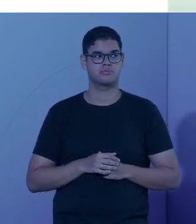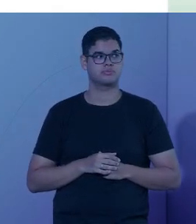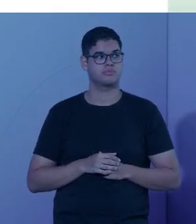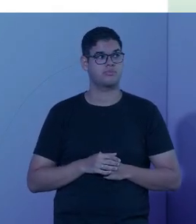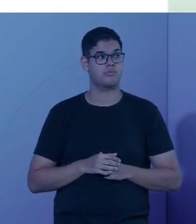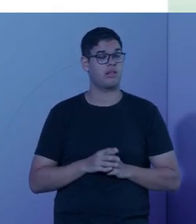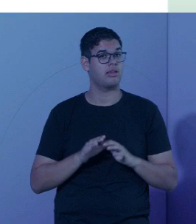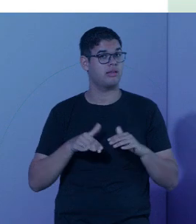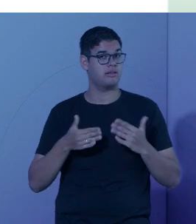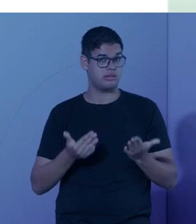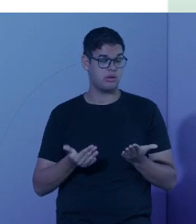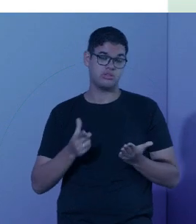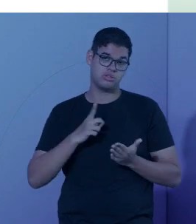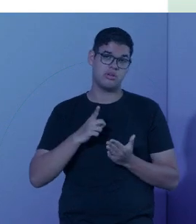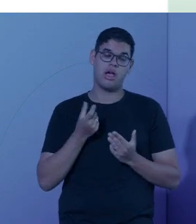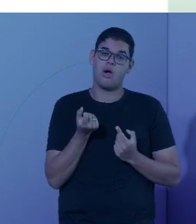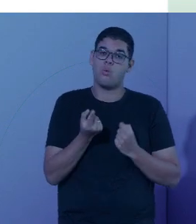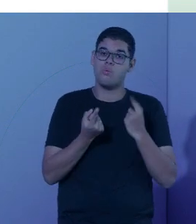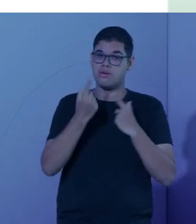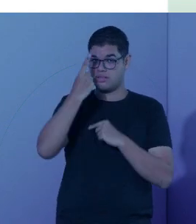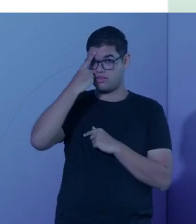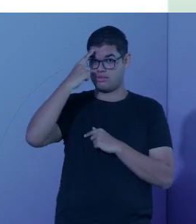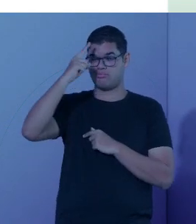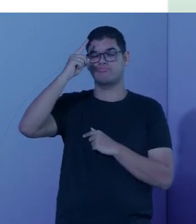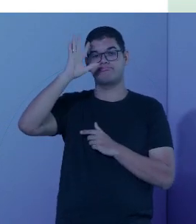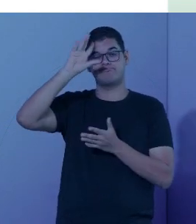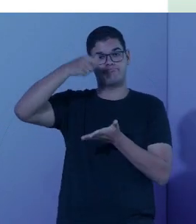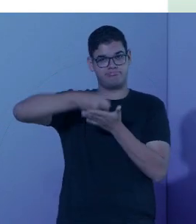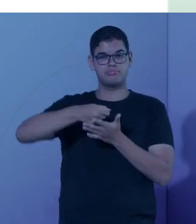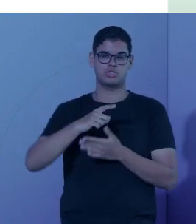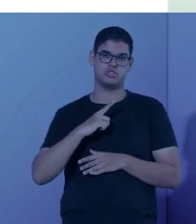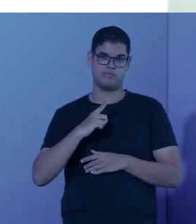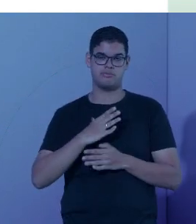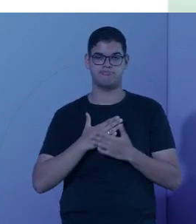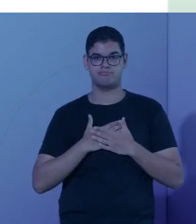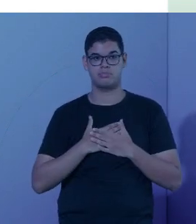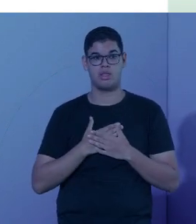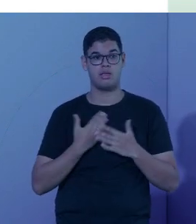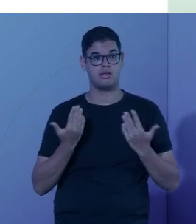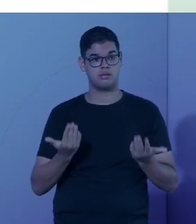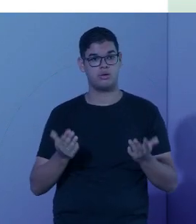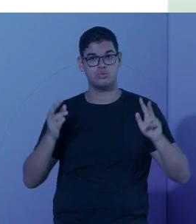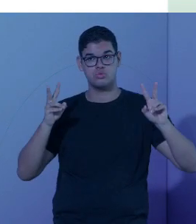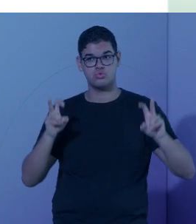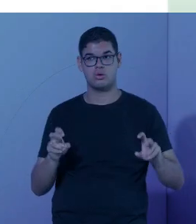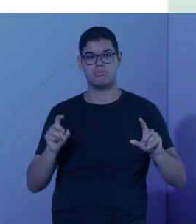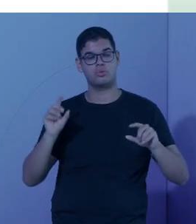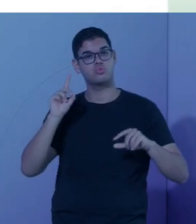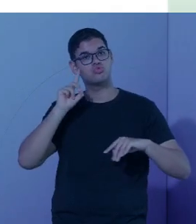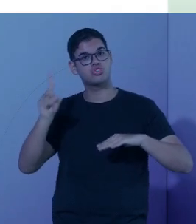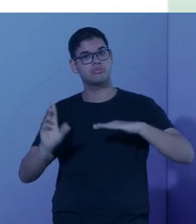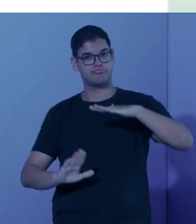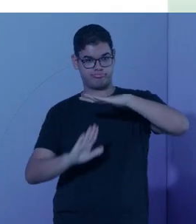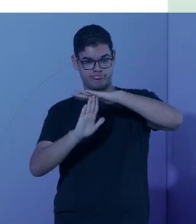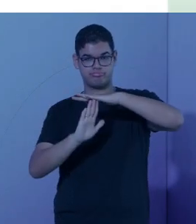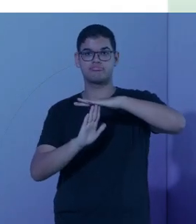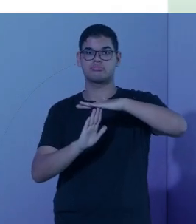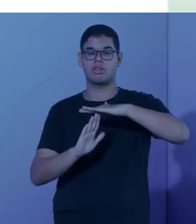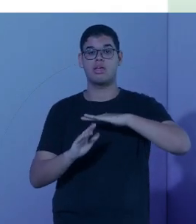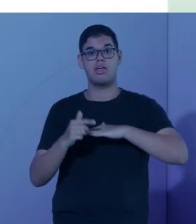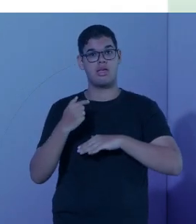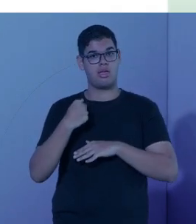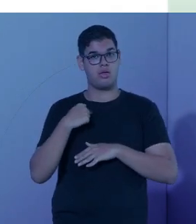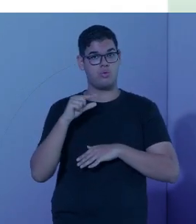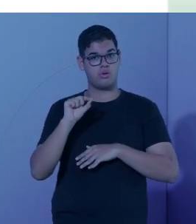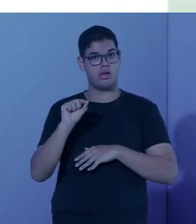Então, eu tive que tomar algumas decisões. Em razão da utilização do SIGTAP para a determinação do prazo, eu excluí desse